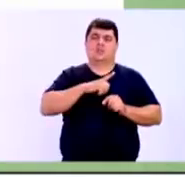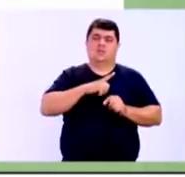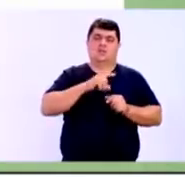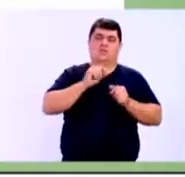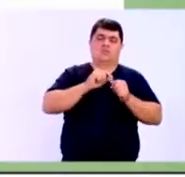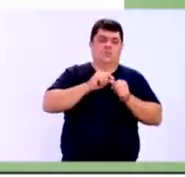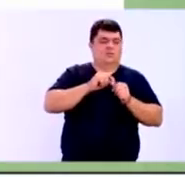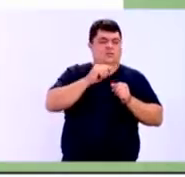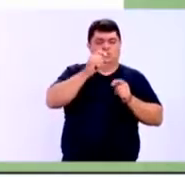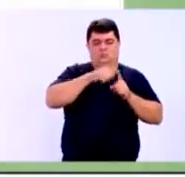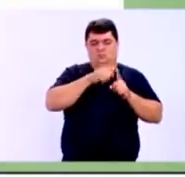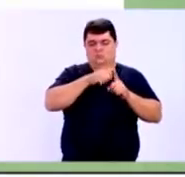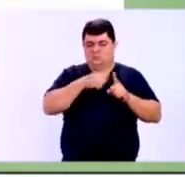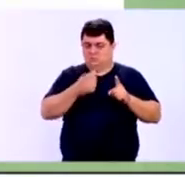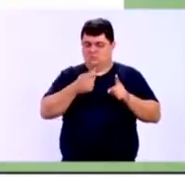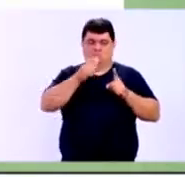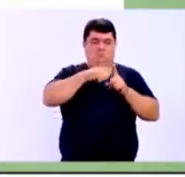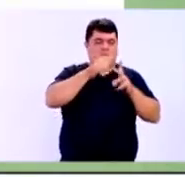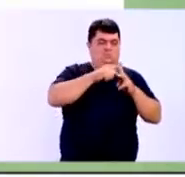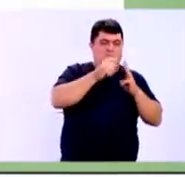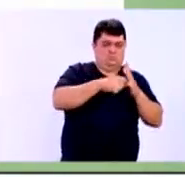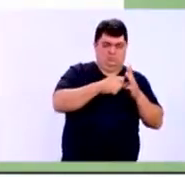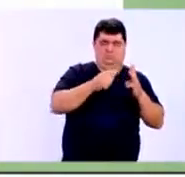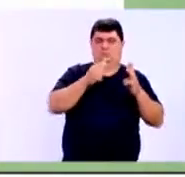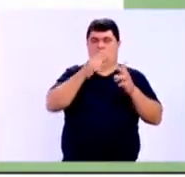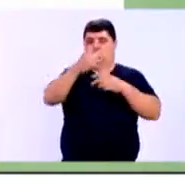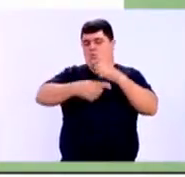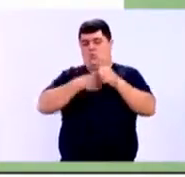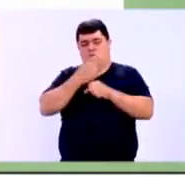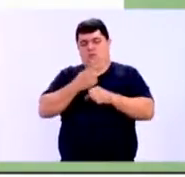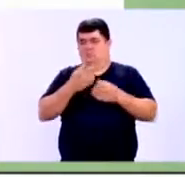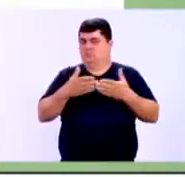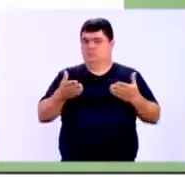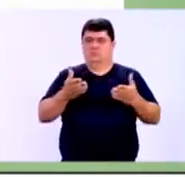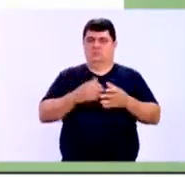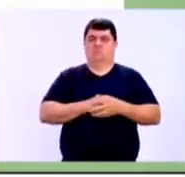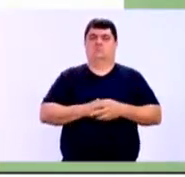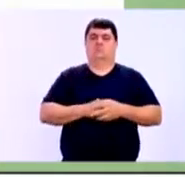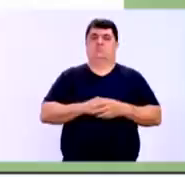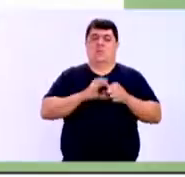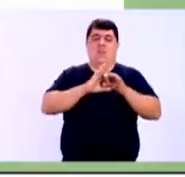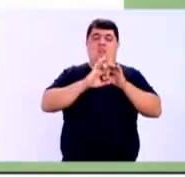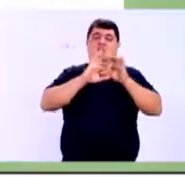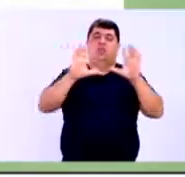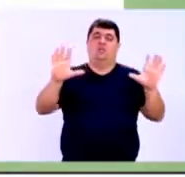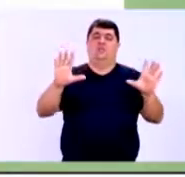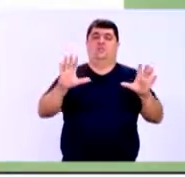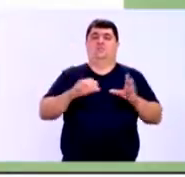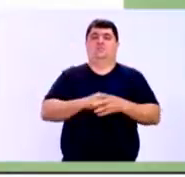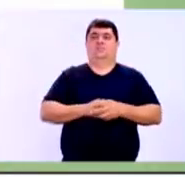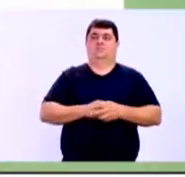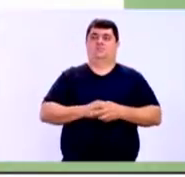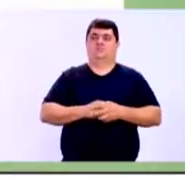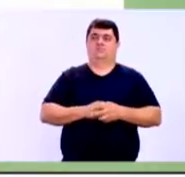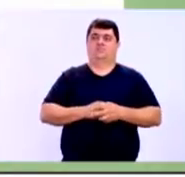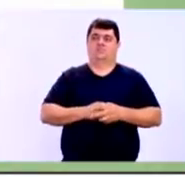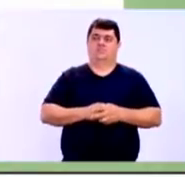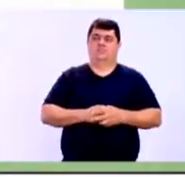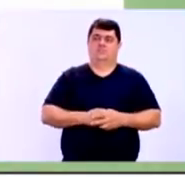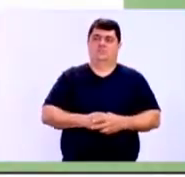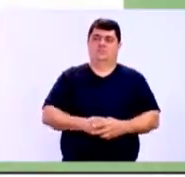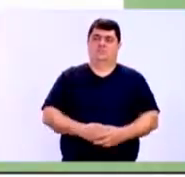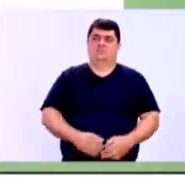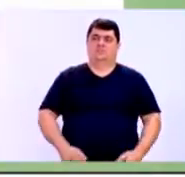inventário periódico é aquele que acontece num determinado período, bimestral, quadrimestral e geralmente de forma